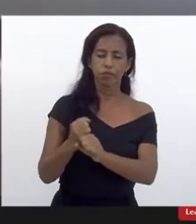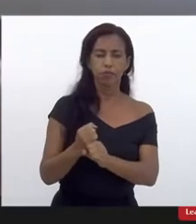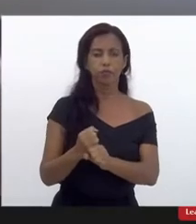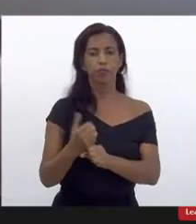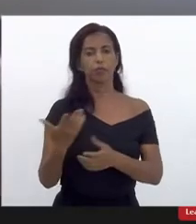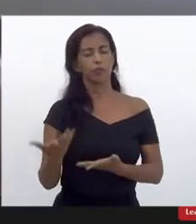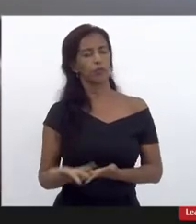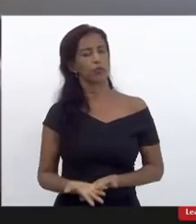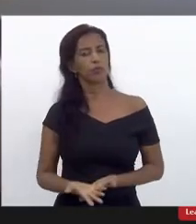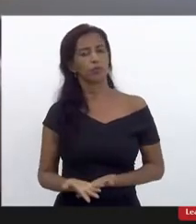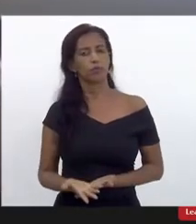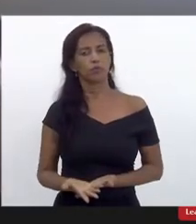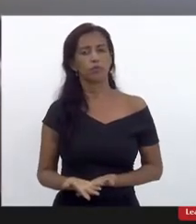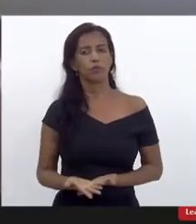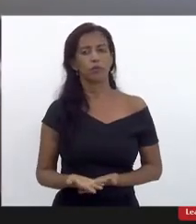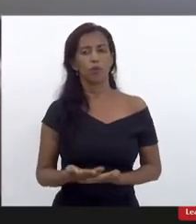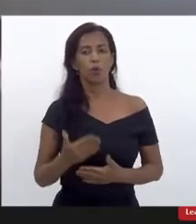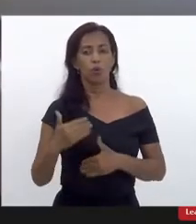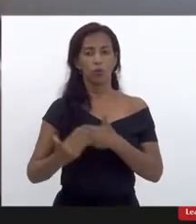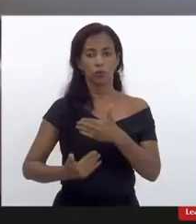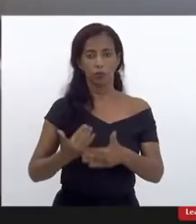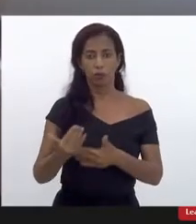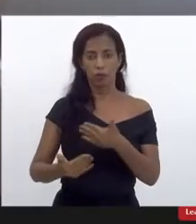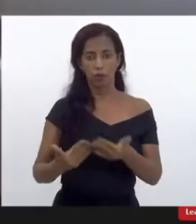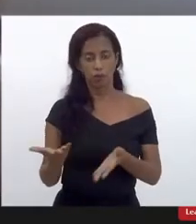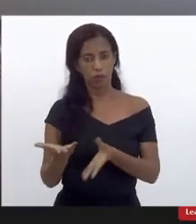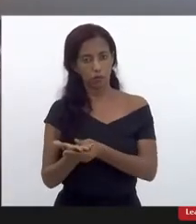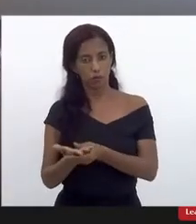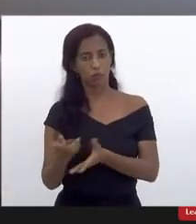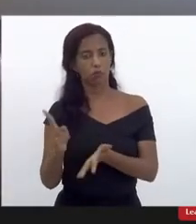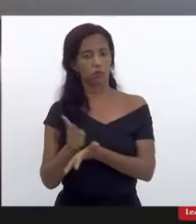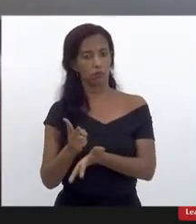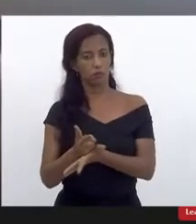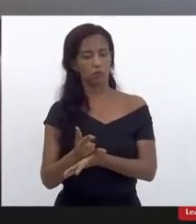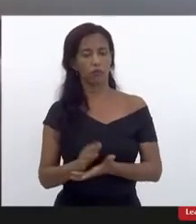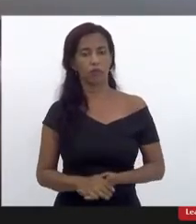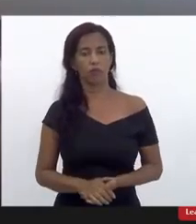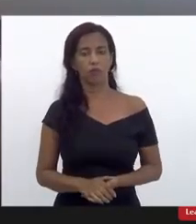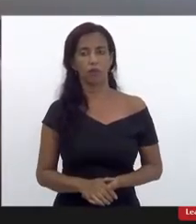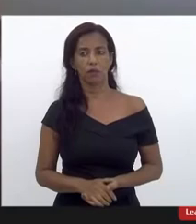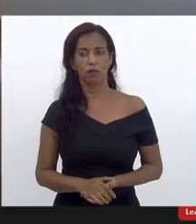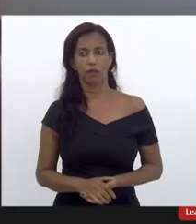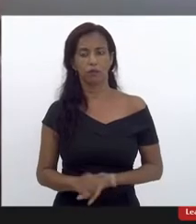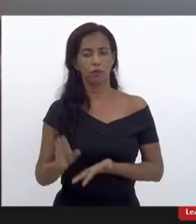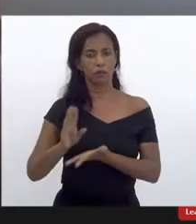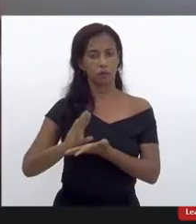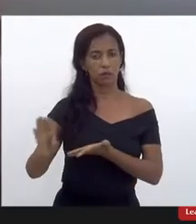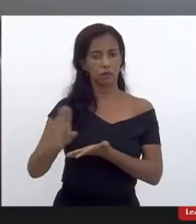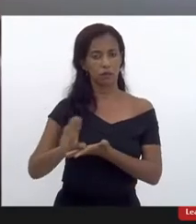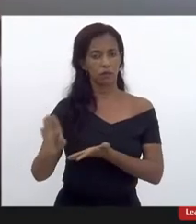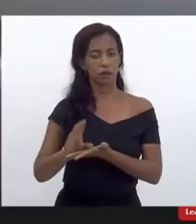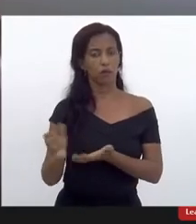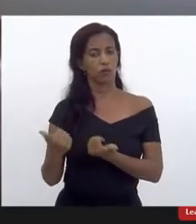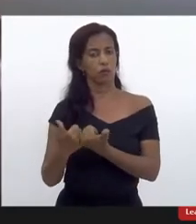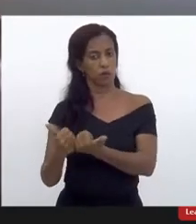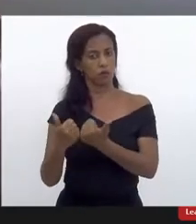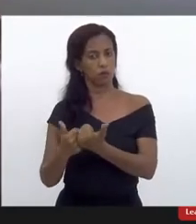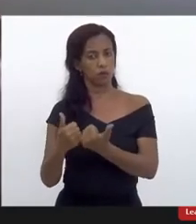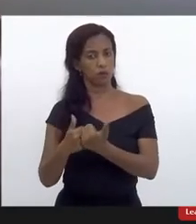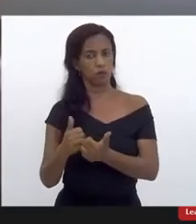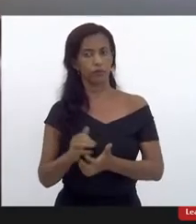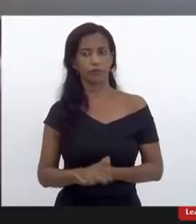quanto do processo mesmo, e a demanda dos auxílios